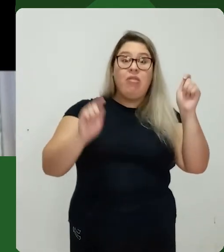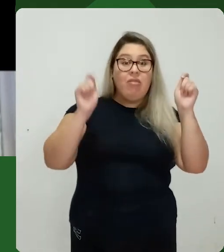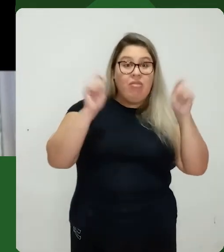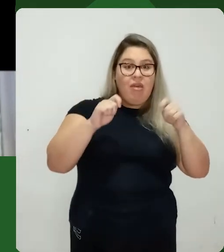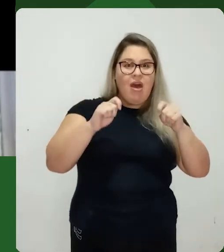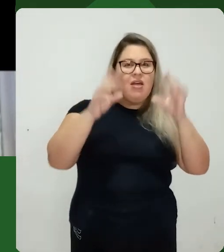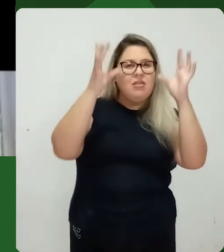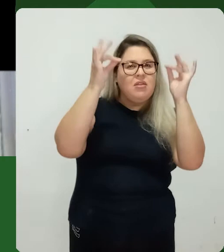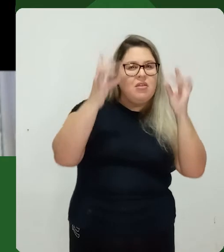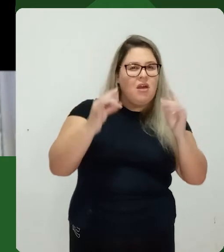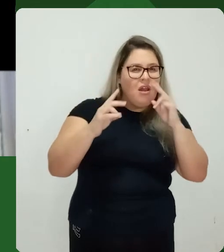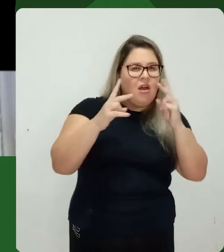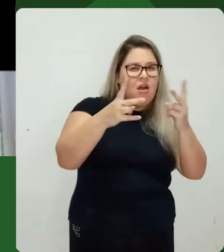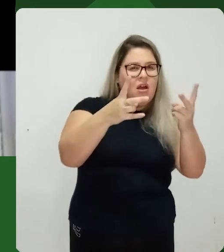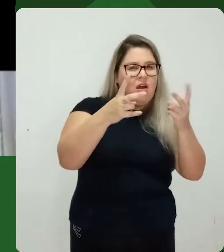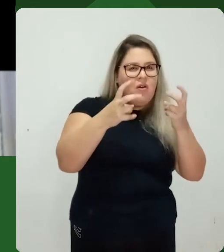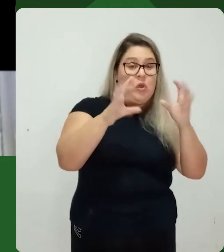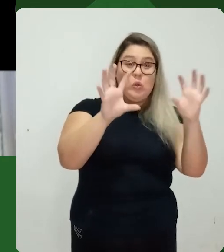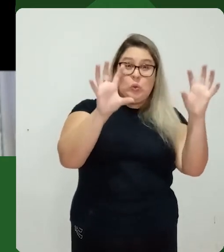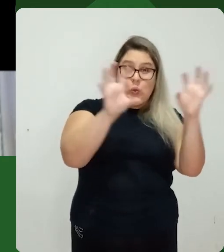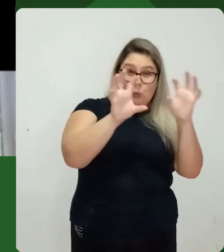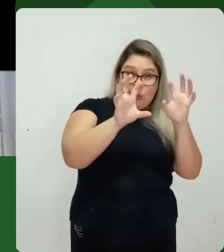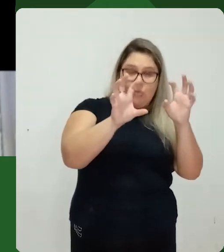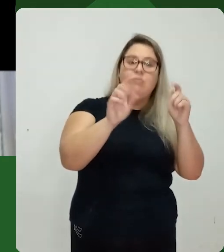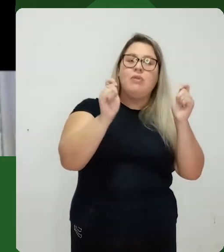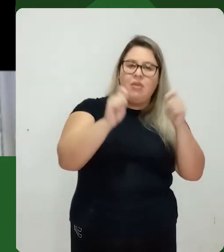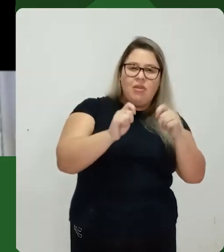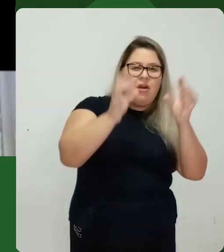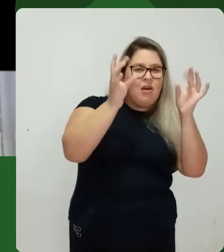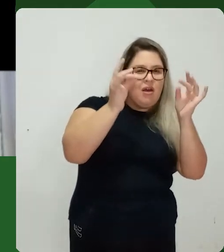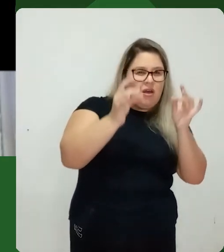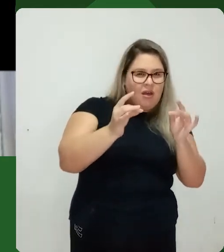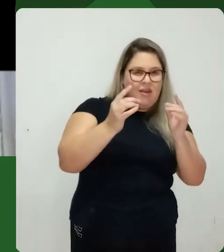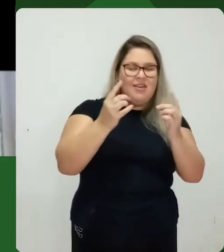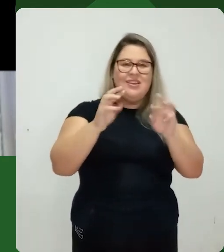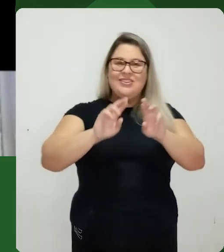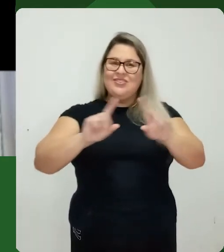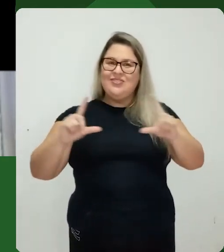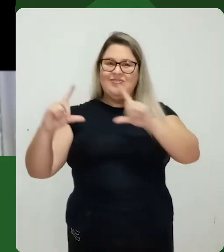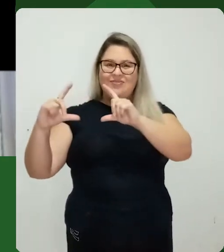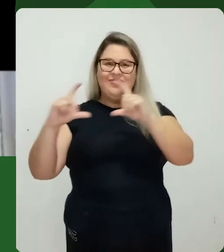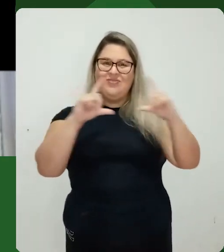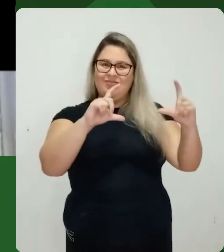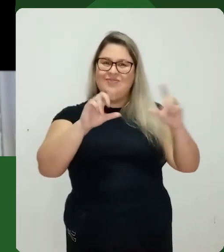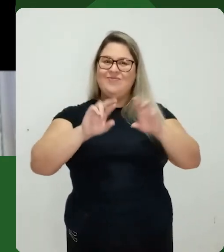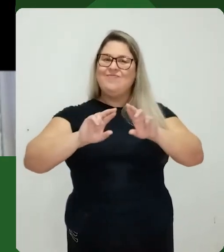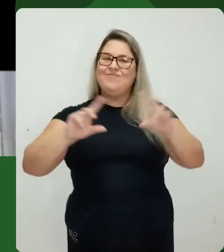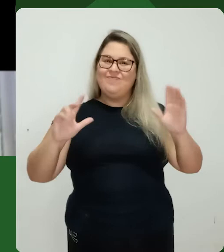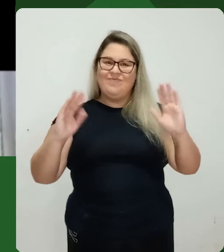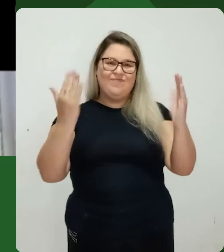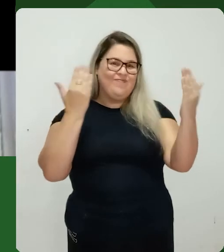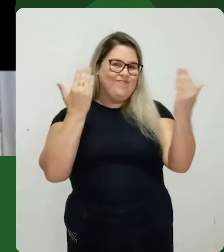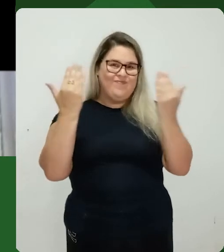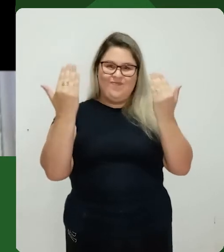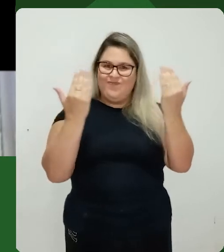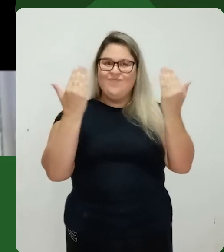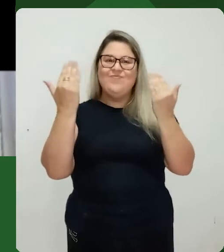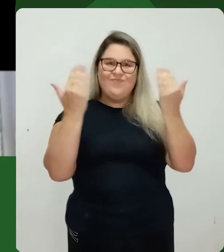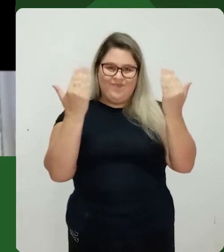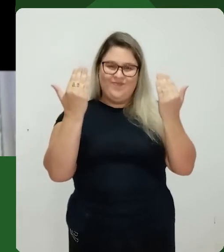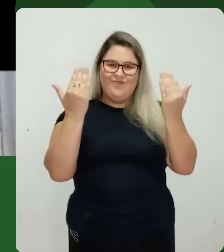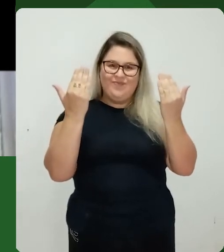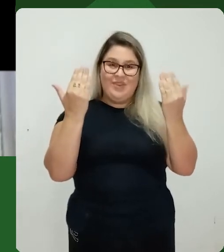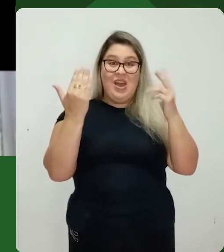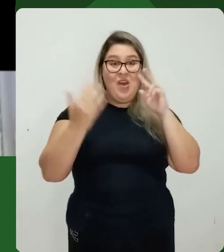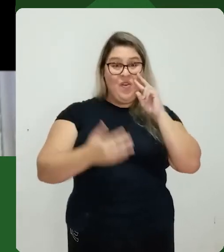outra, eu consigo perceber os detalhes e consigo... na verdade, ficou até escuro. Não só percebi como ficou escuro. Lá atrás